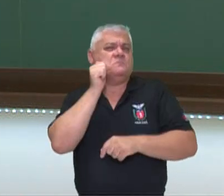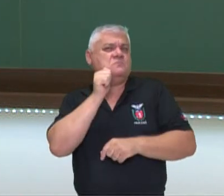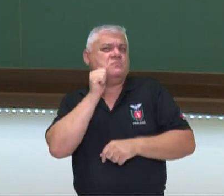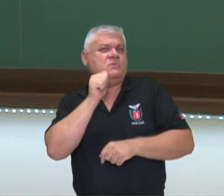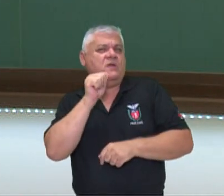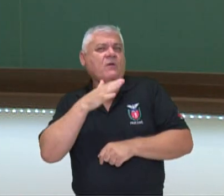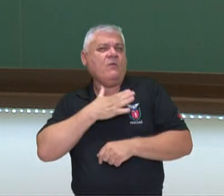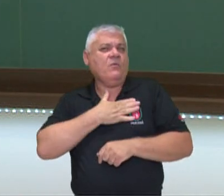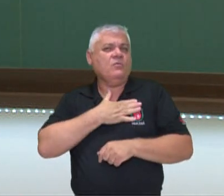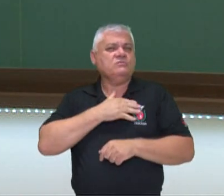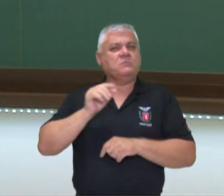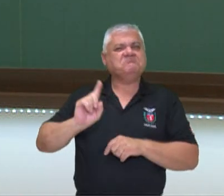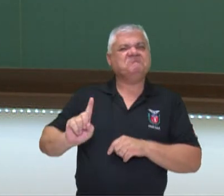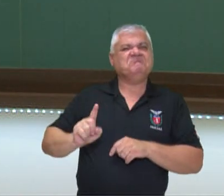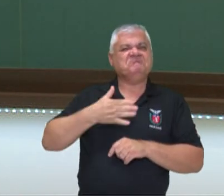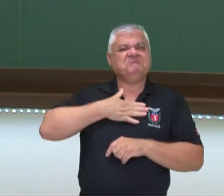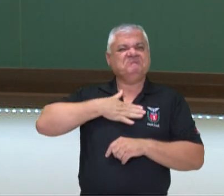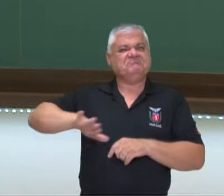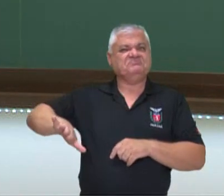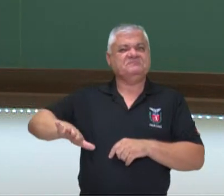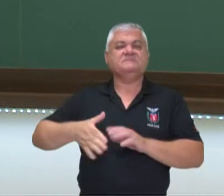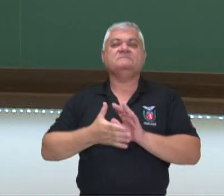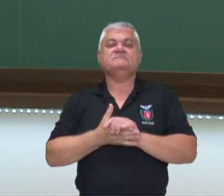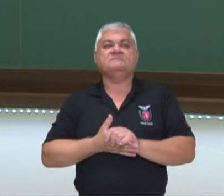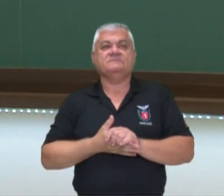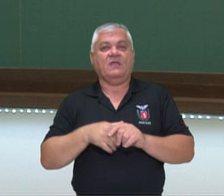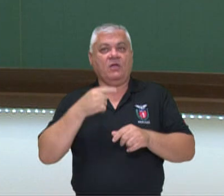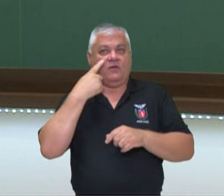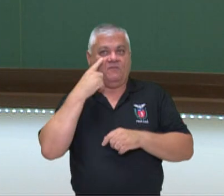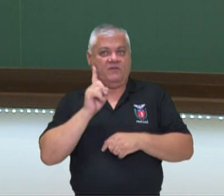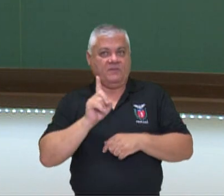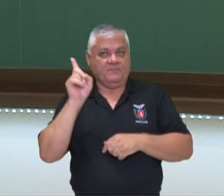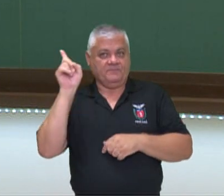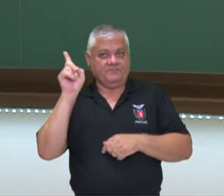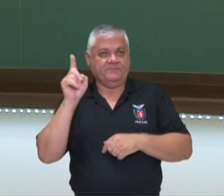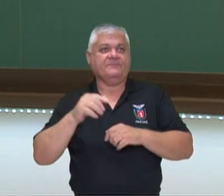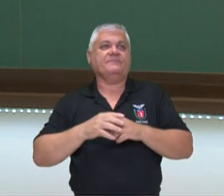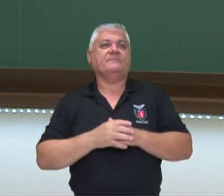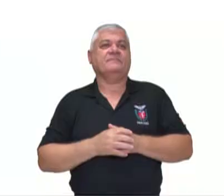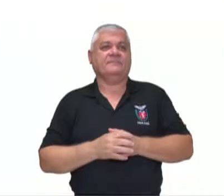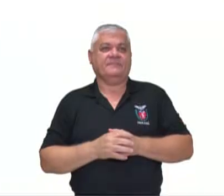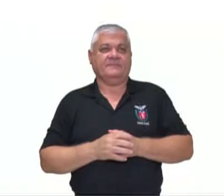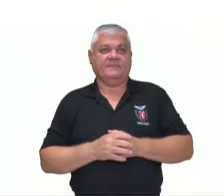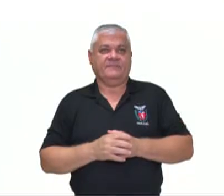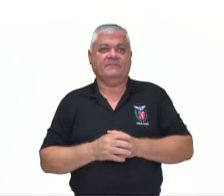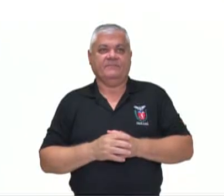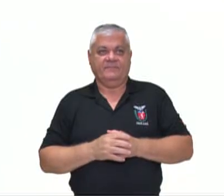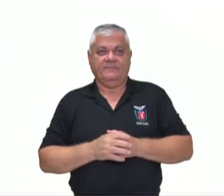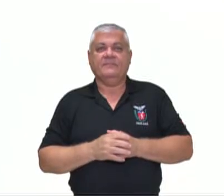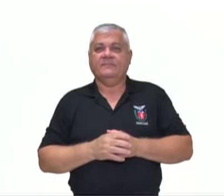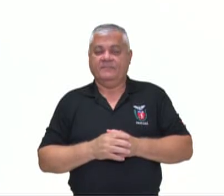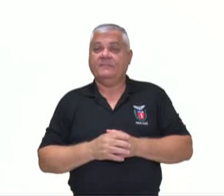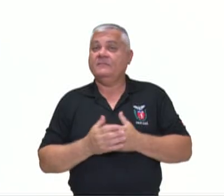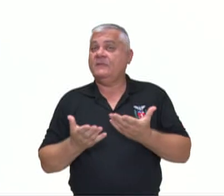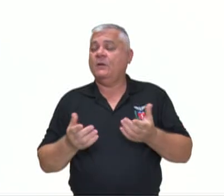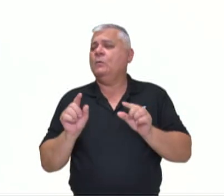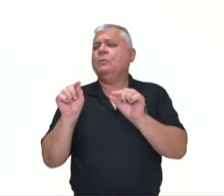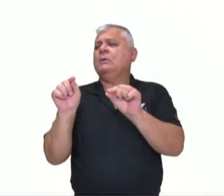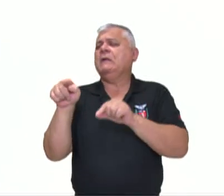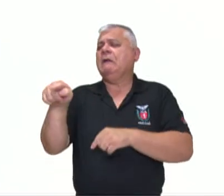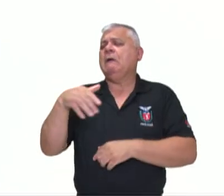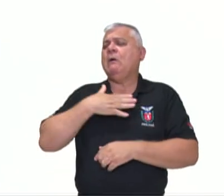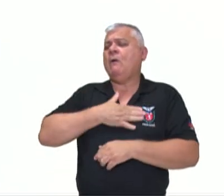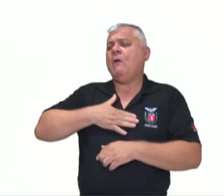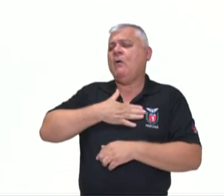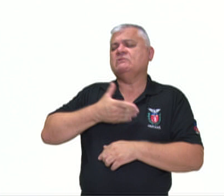certo? Então, por exemplo, observem a figura aqui. What she likes and what she doesn't like. O que ela gosta